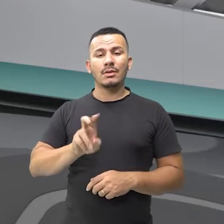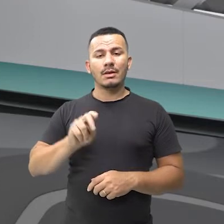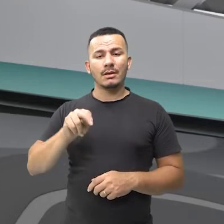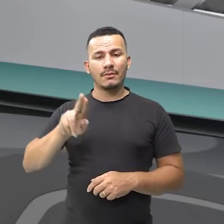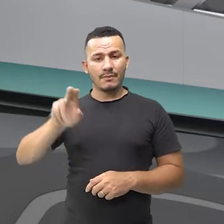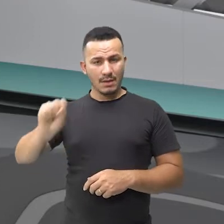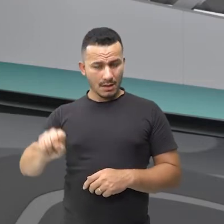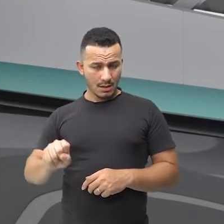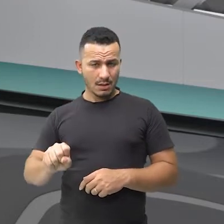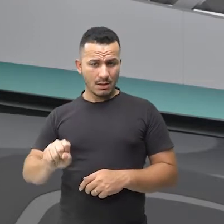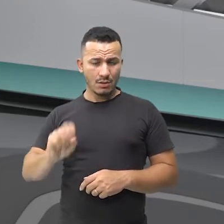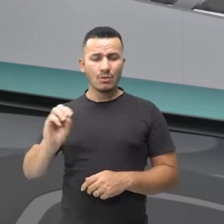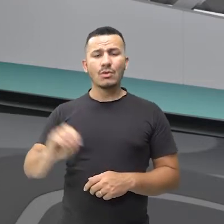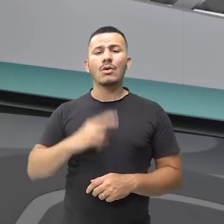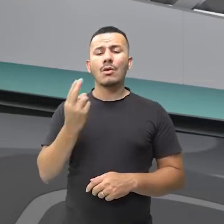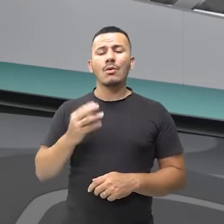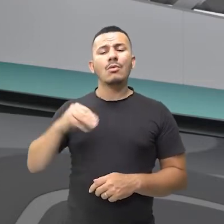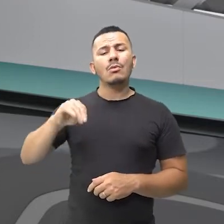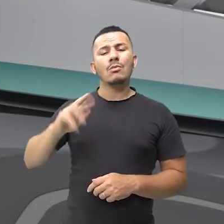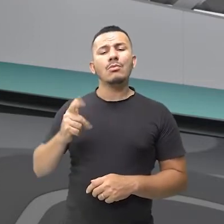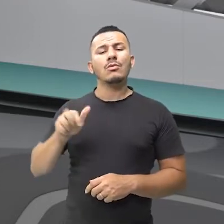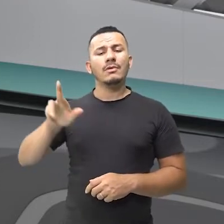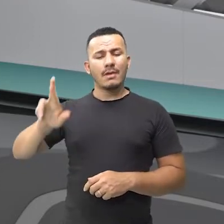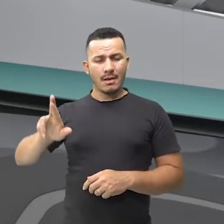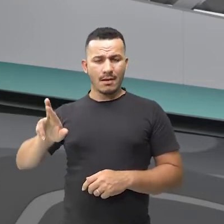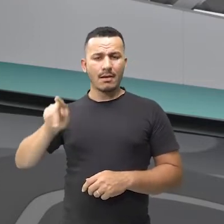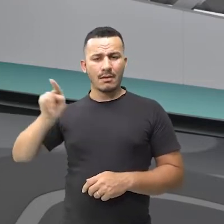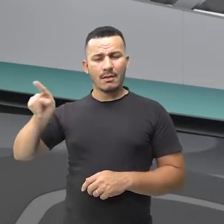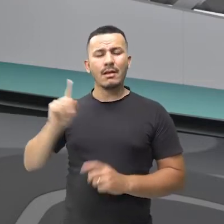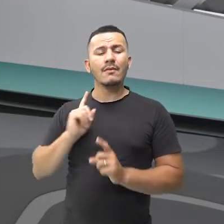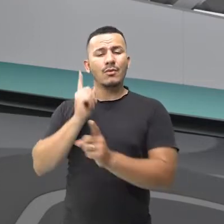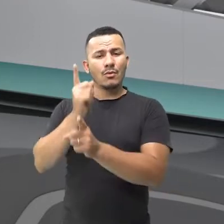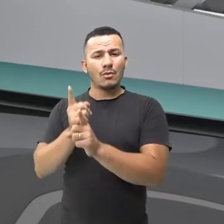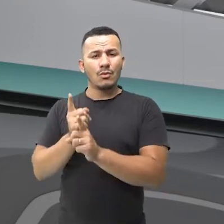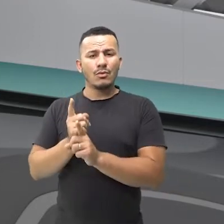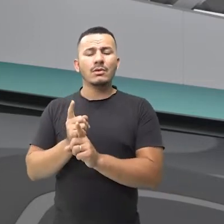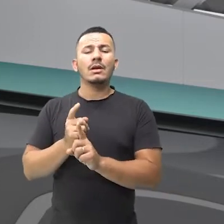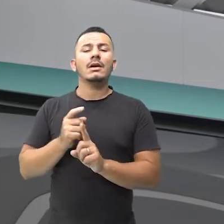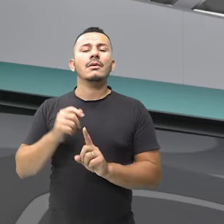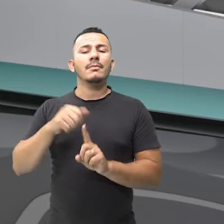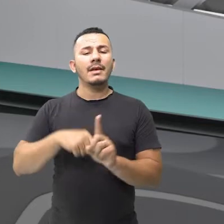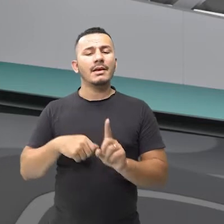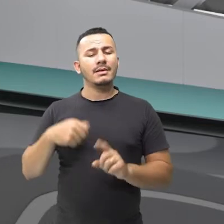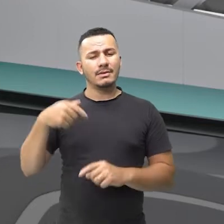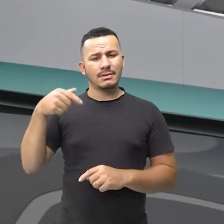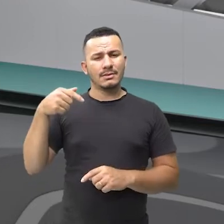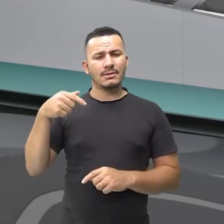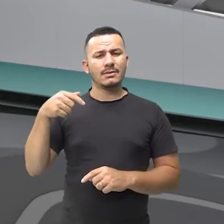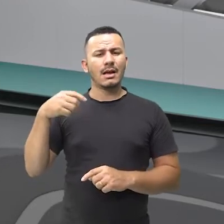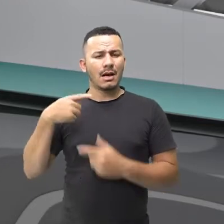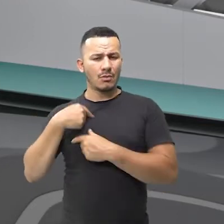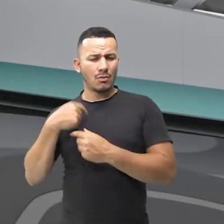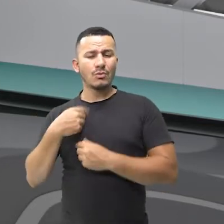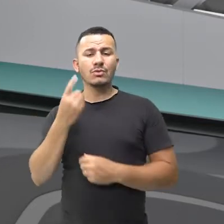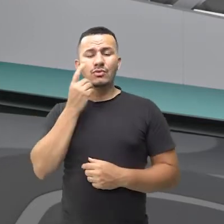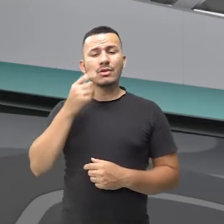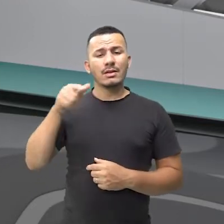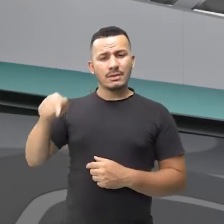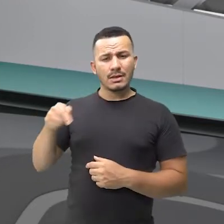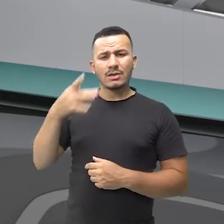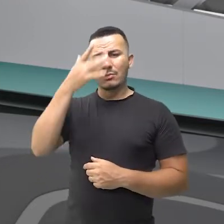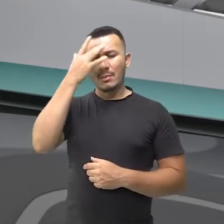hoje também é conhecida como Mulher de Willendorf. Ela foi encontrada em 7 de agosto de 1908 por